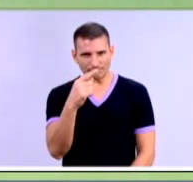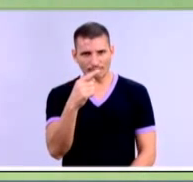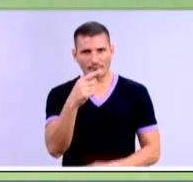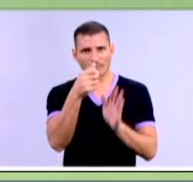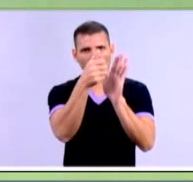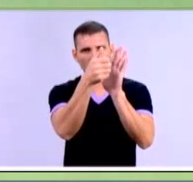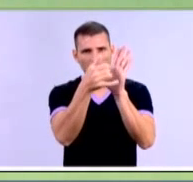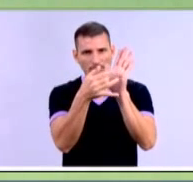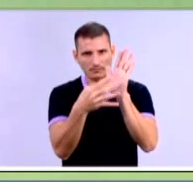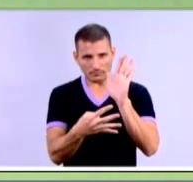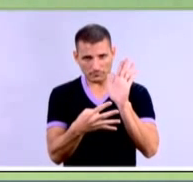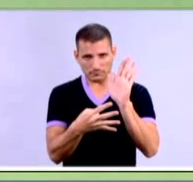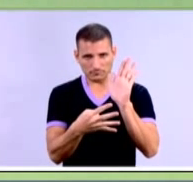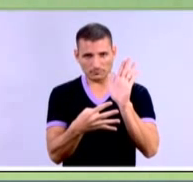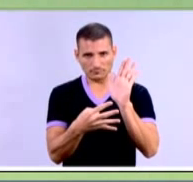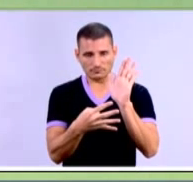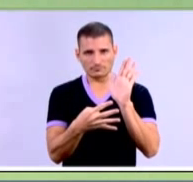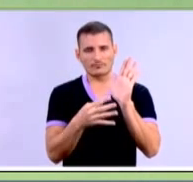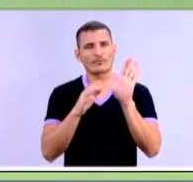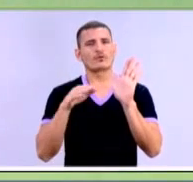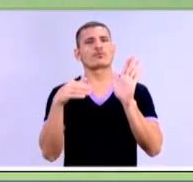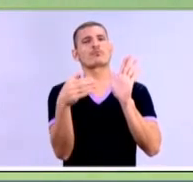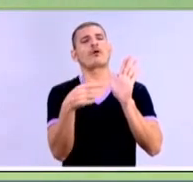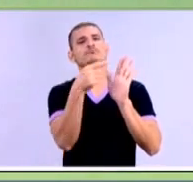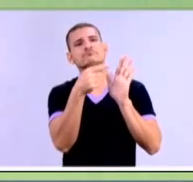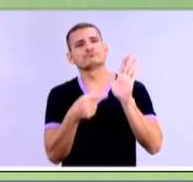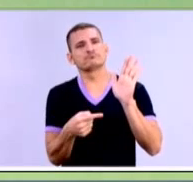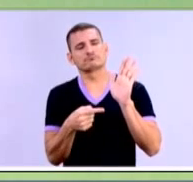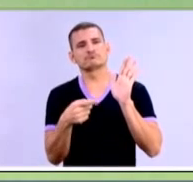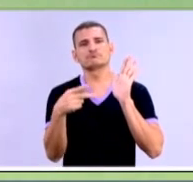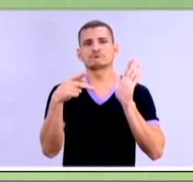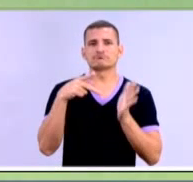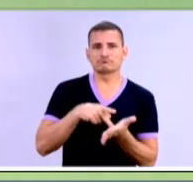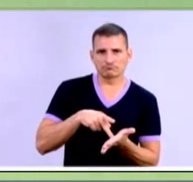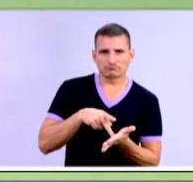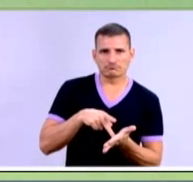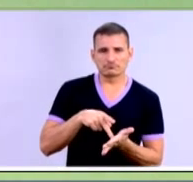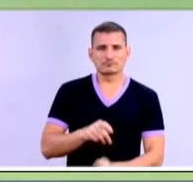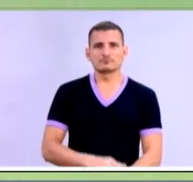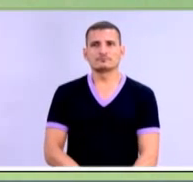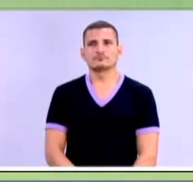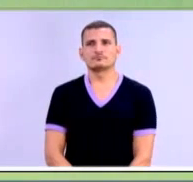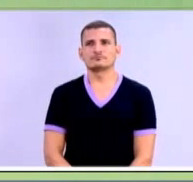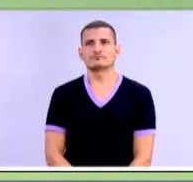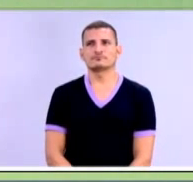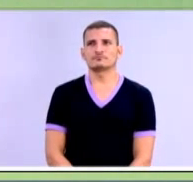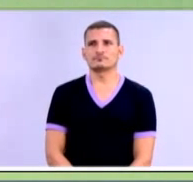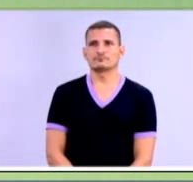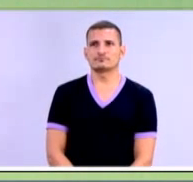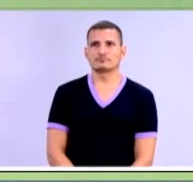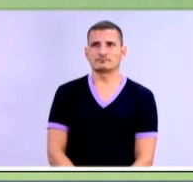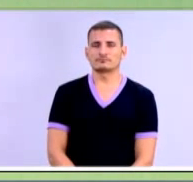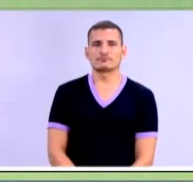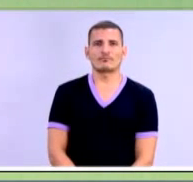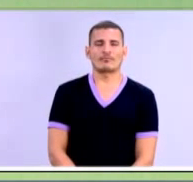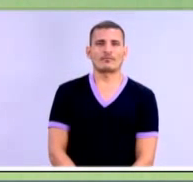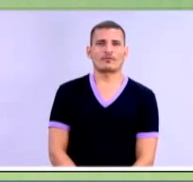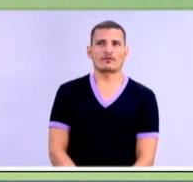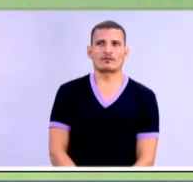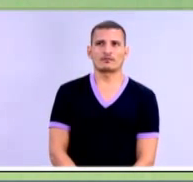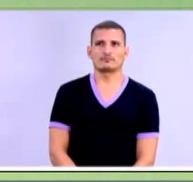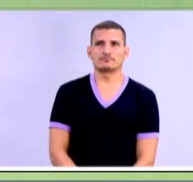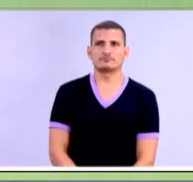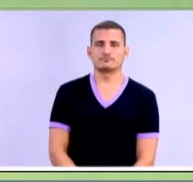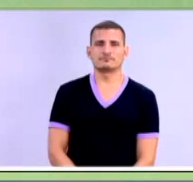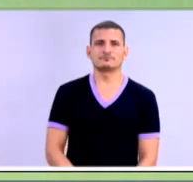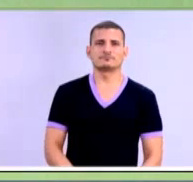a 4, e quais delas são verdadeiras, né? Primeiro a gente fala aí, os cabos coaxiais, a assertiva